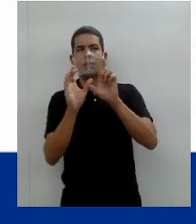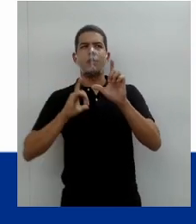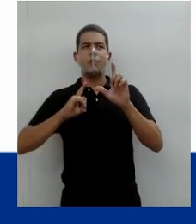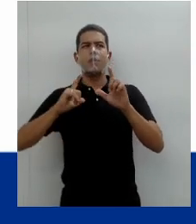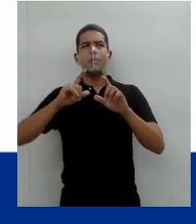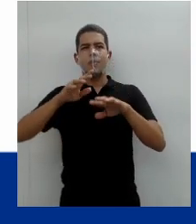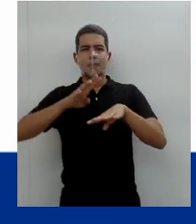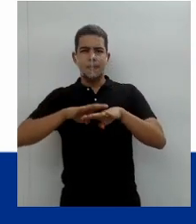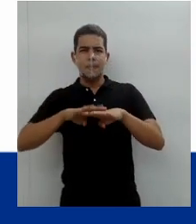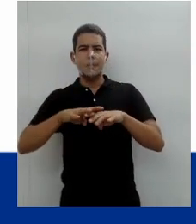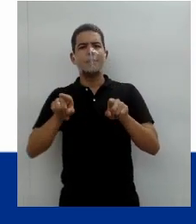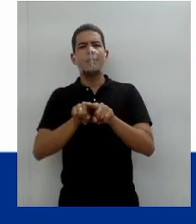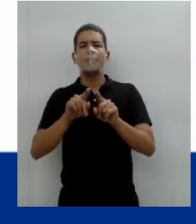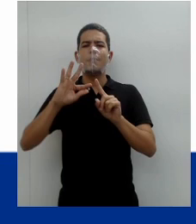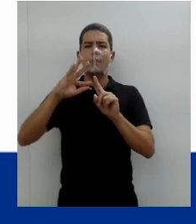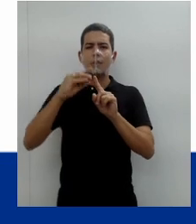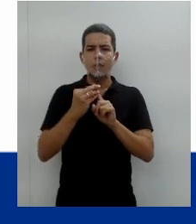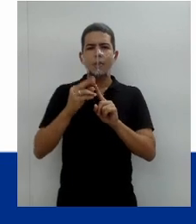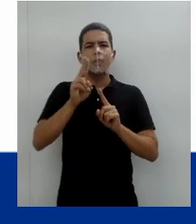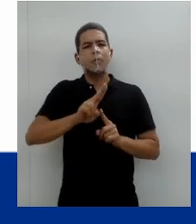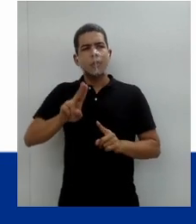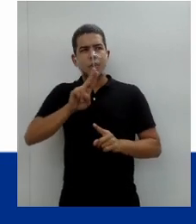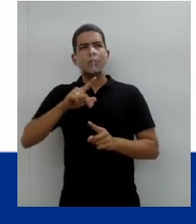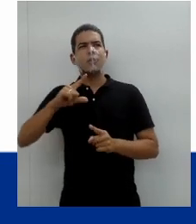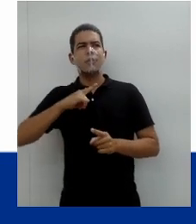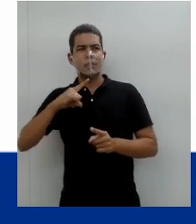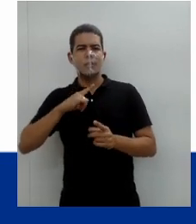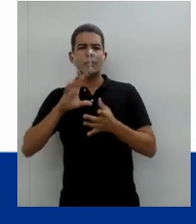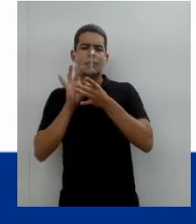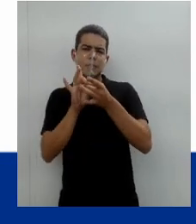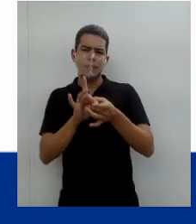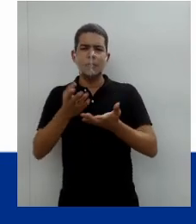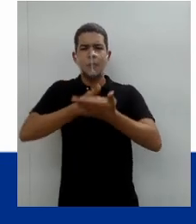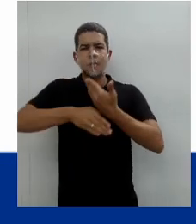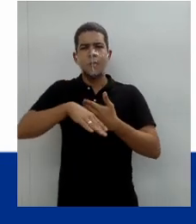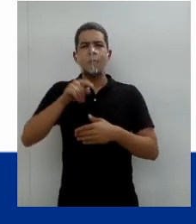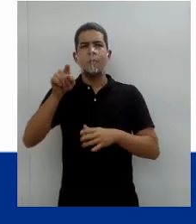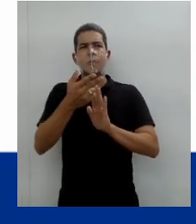A física também tem uma boa relação com essa